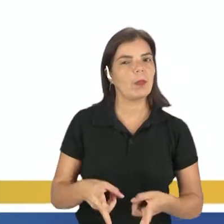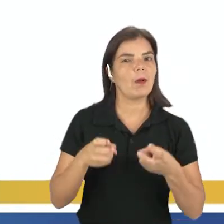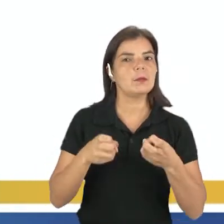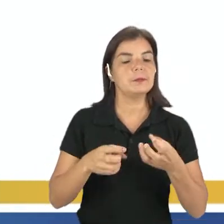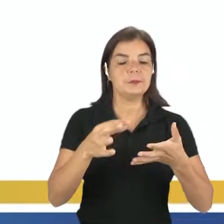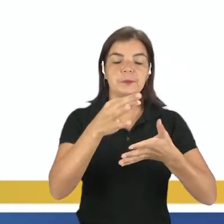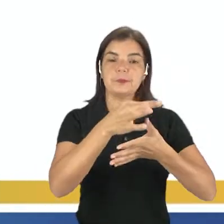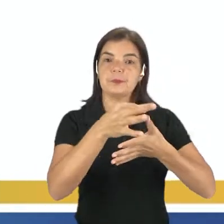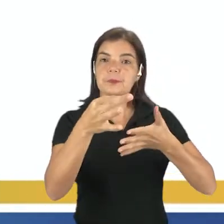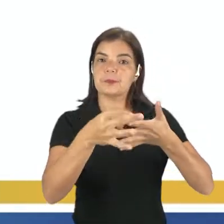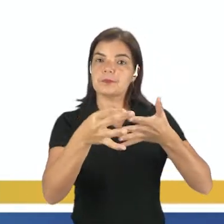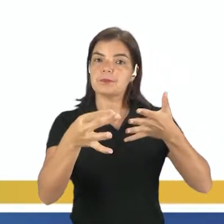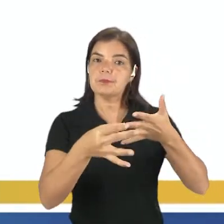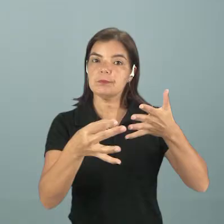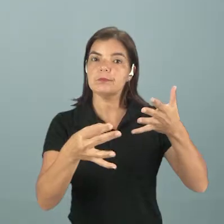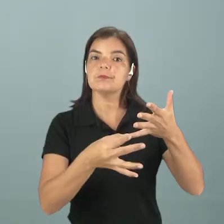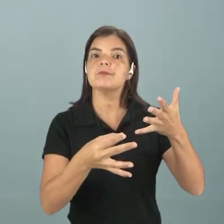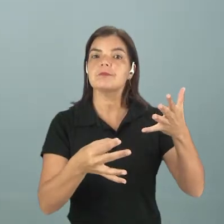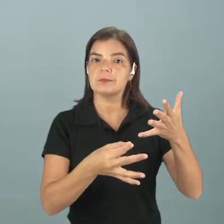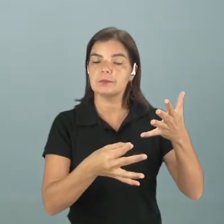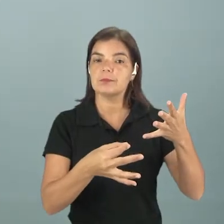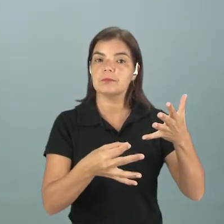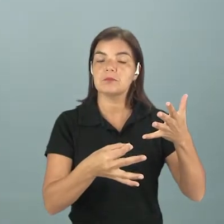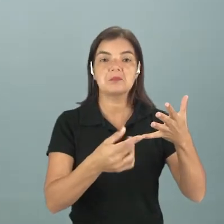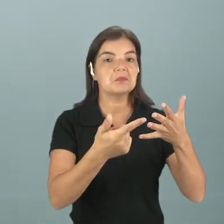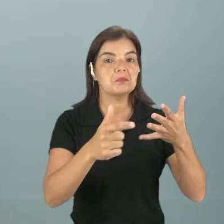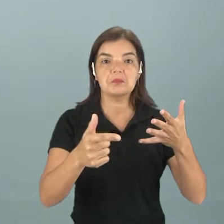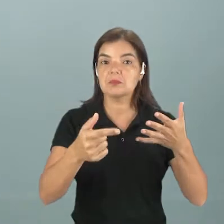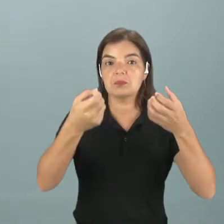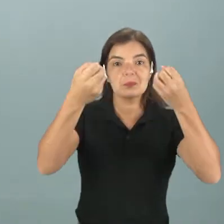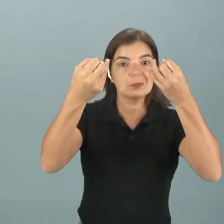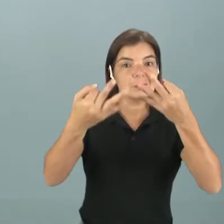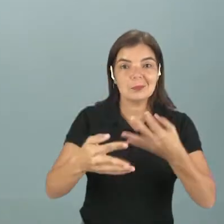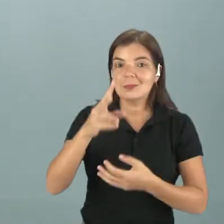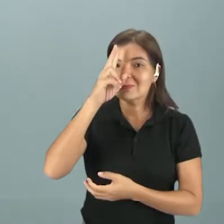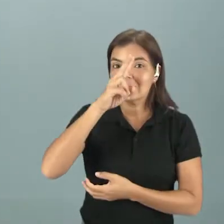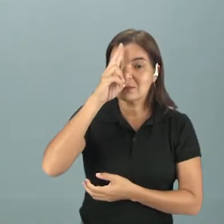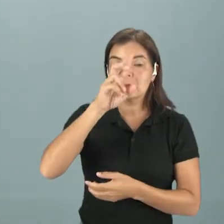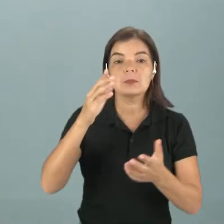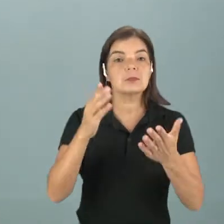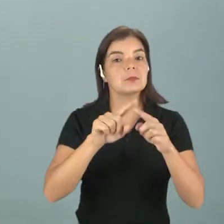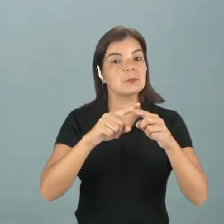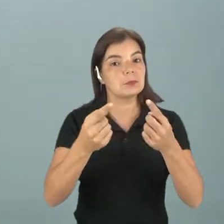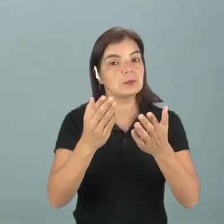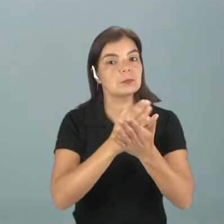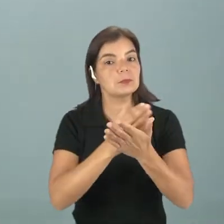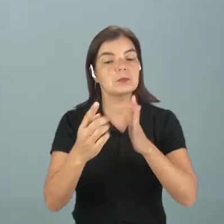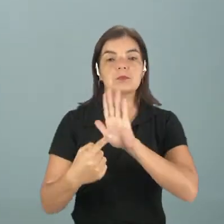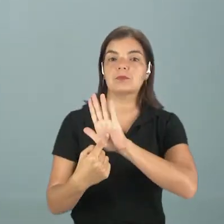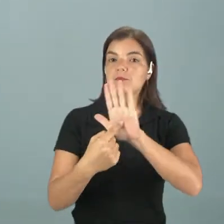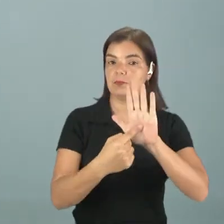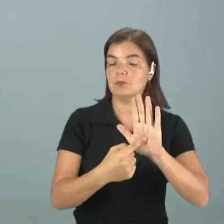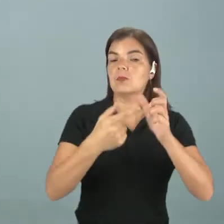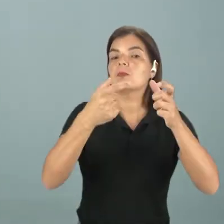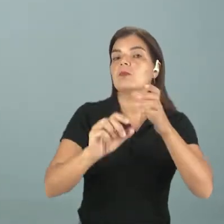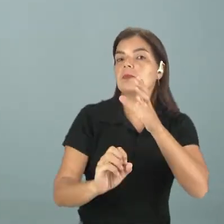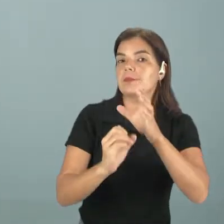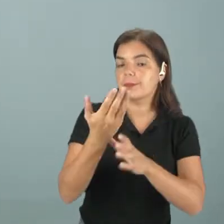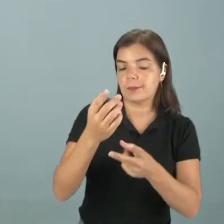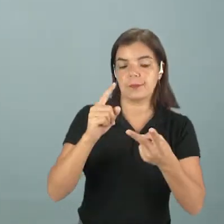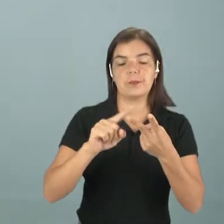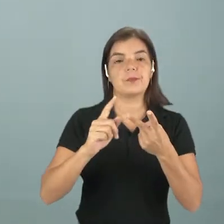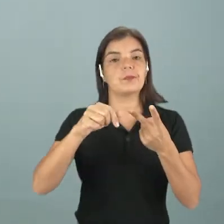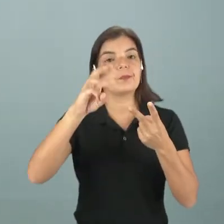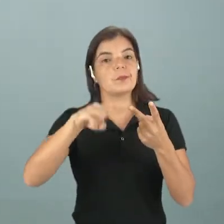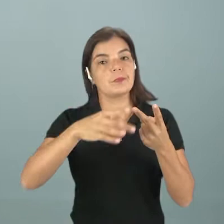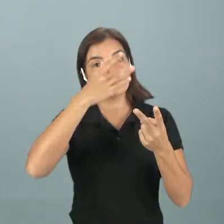nesses 5 pontos, a gente não vai contar a história, a gente vai apresentar alguns elementos, como onde acontece,